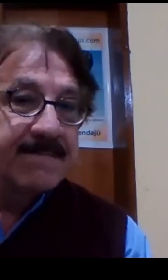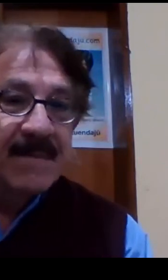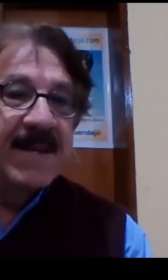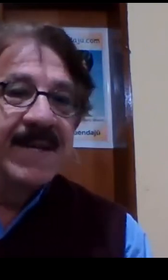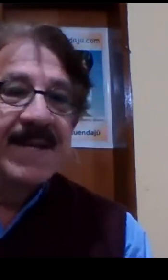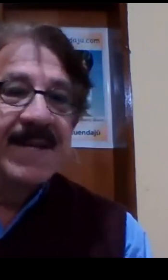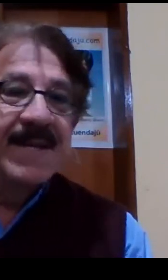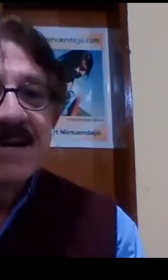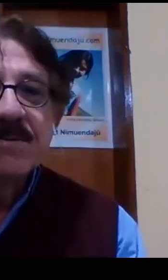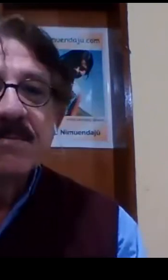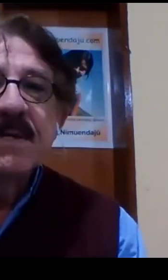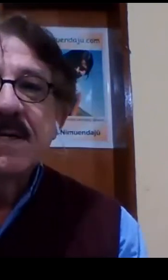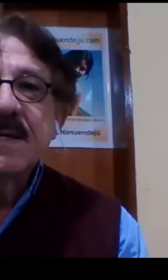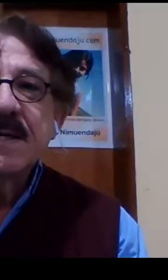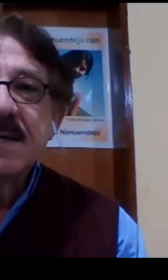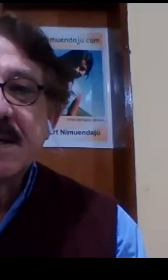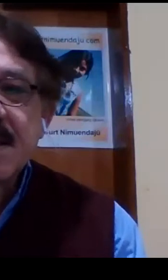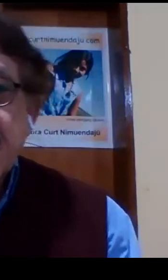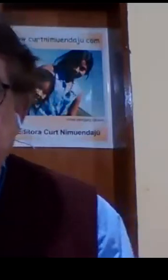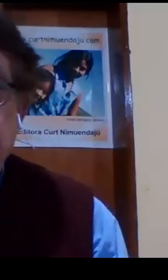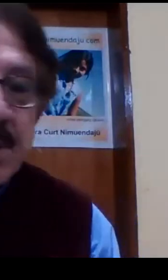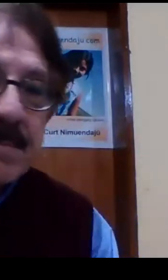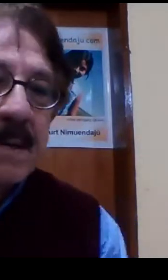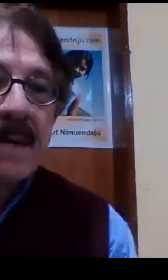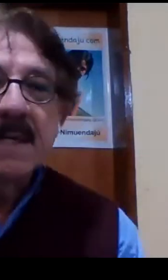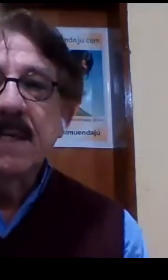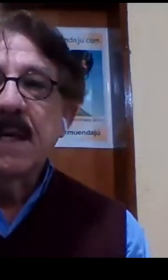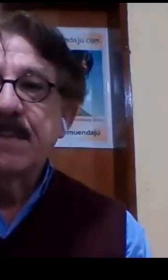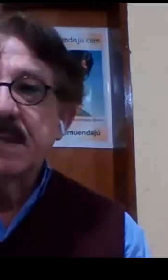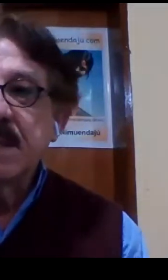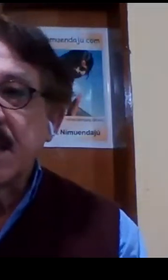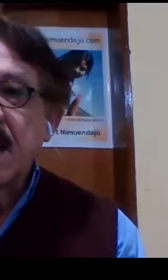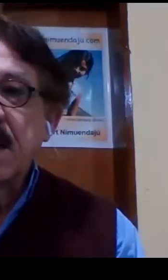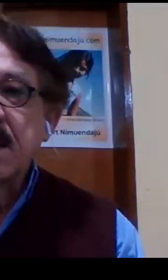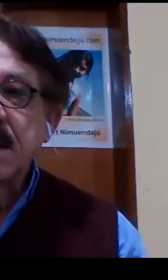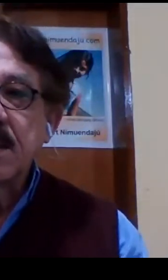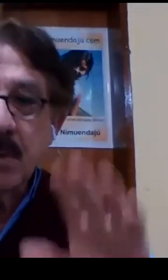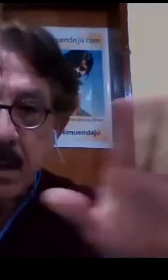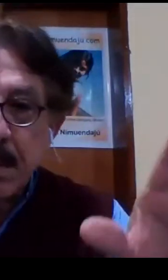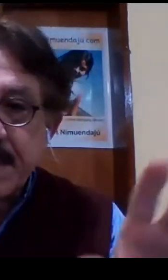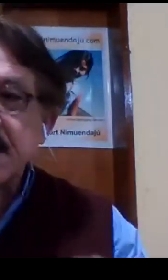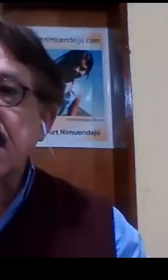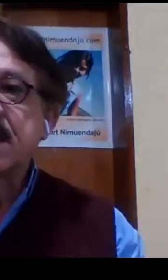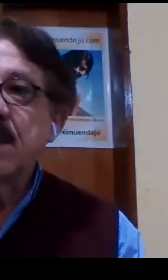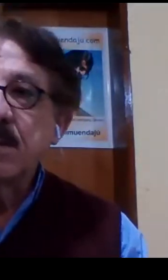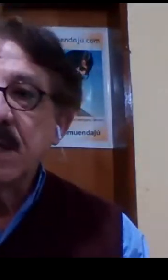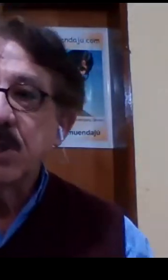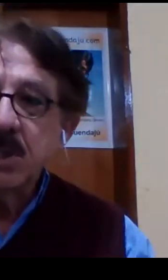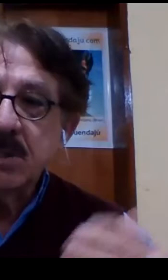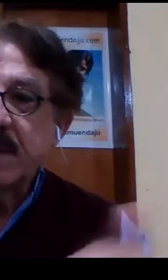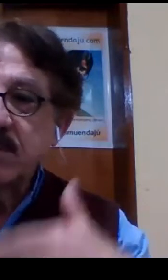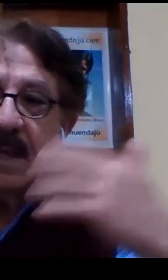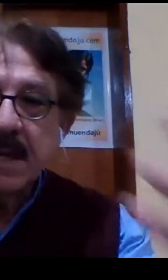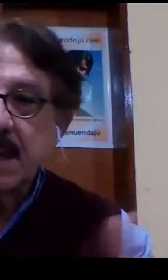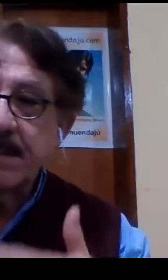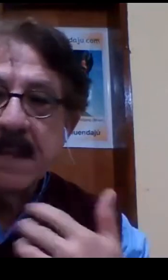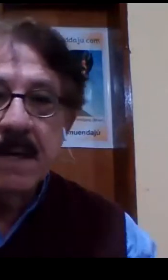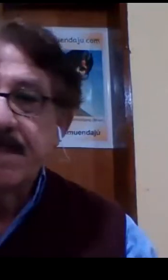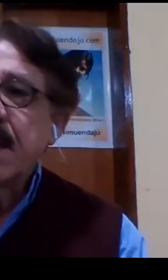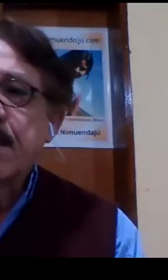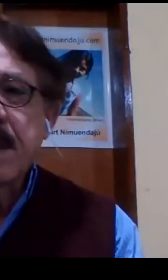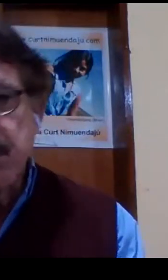né? Então, eu vou pedir para a Marina apresentar, colocar uma apresentação e a gente vai usar